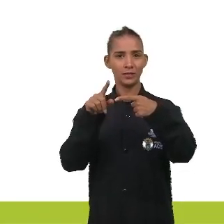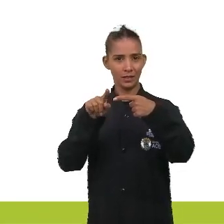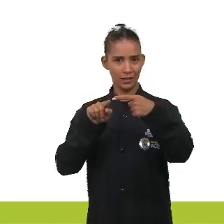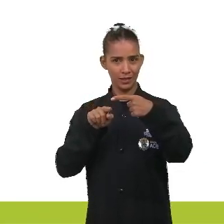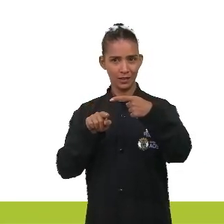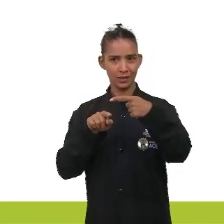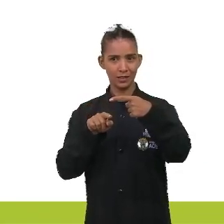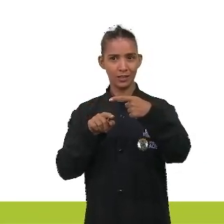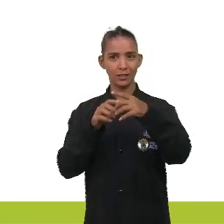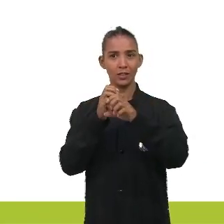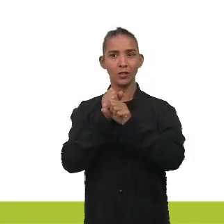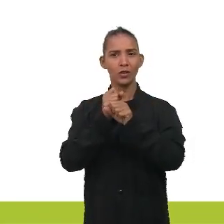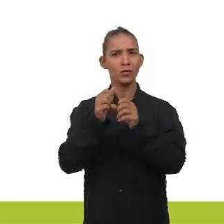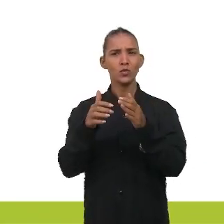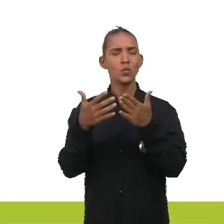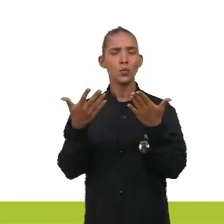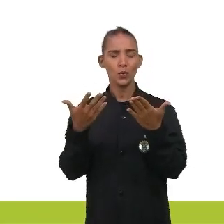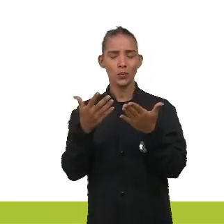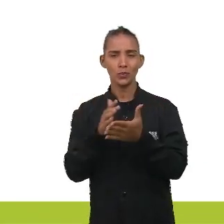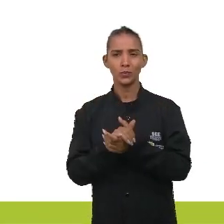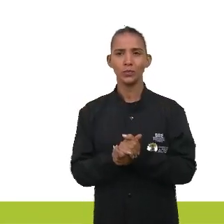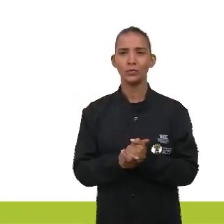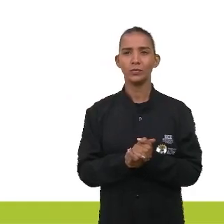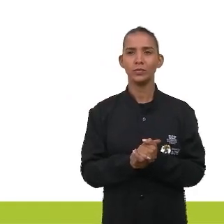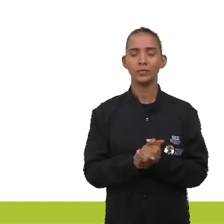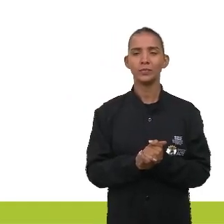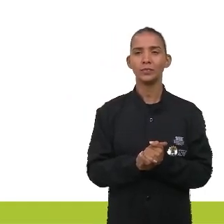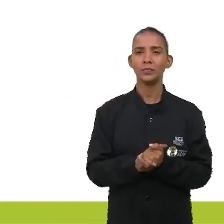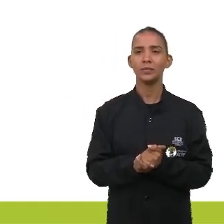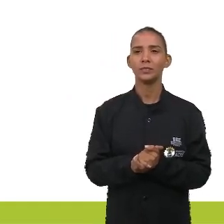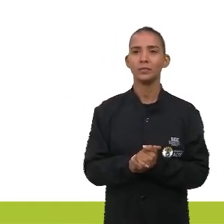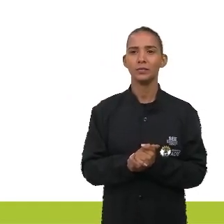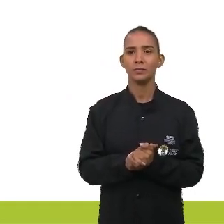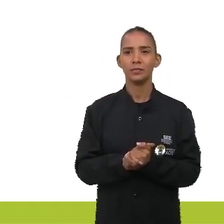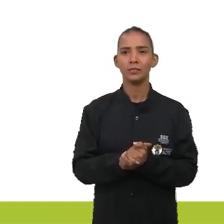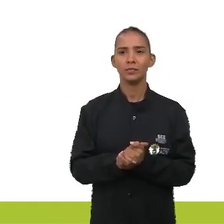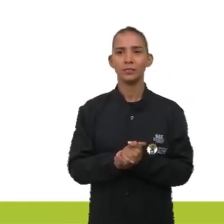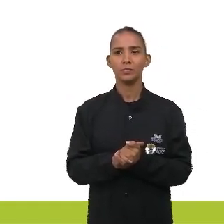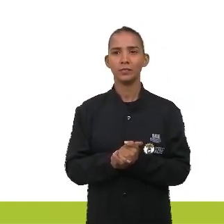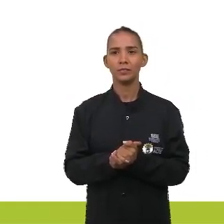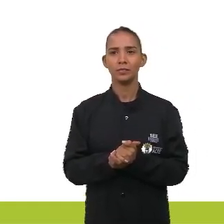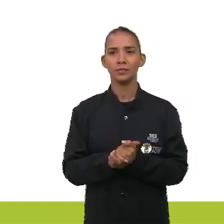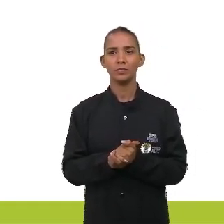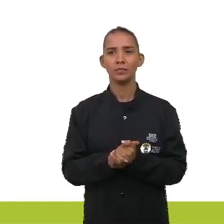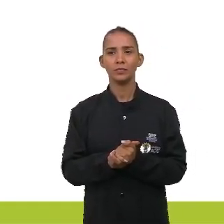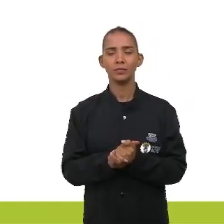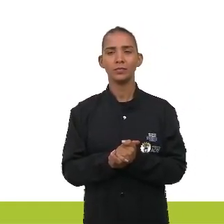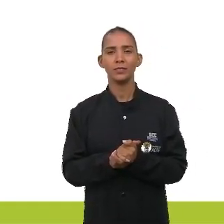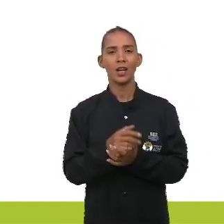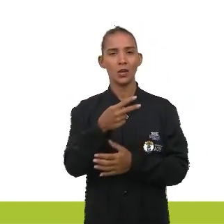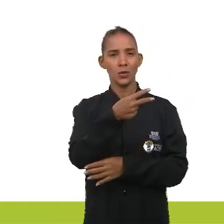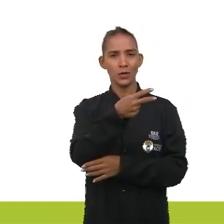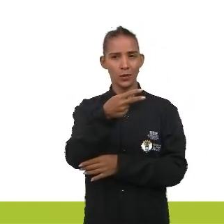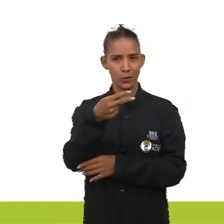ver quanto é que dá isso. Isso vai dar um total de